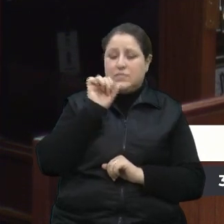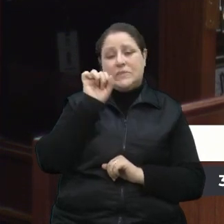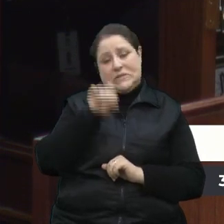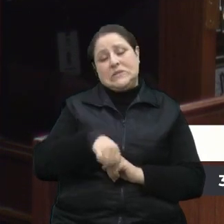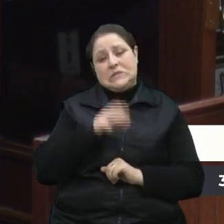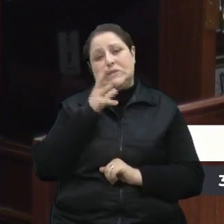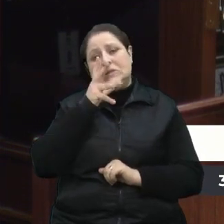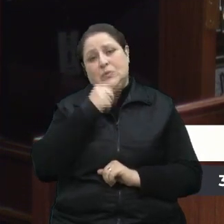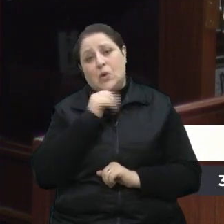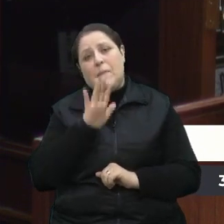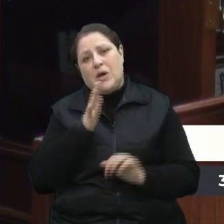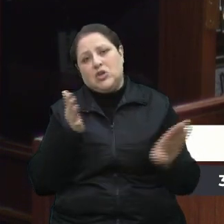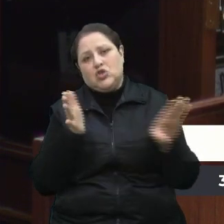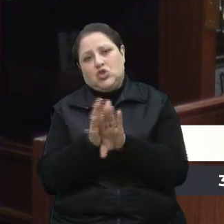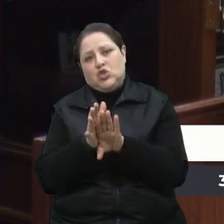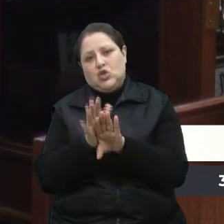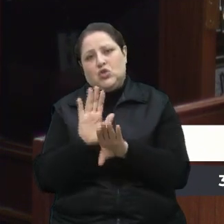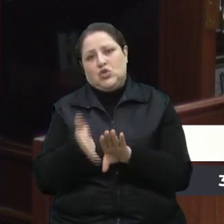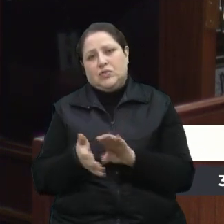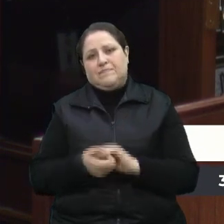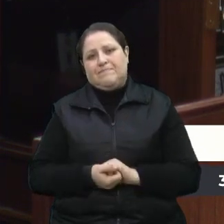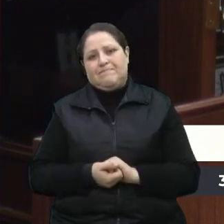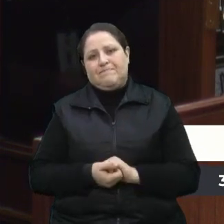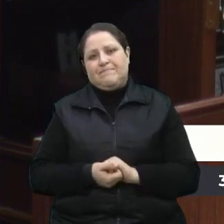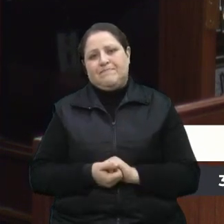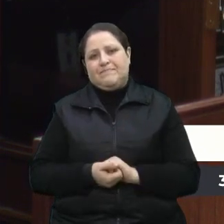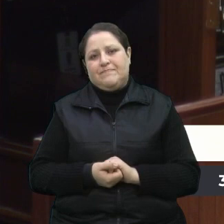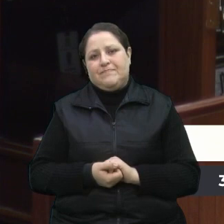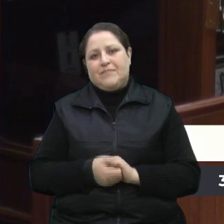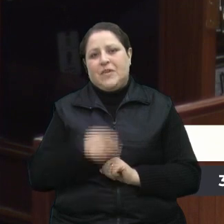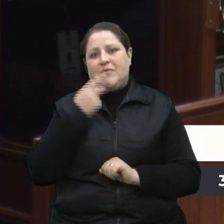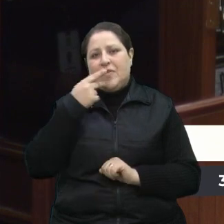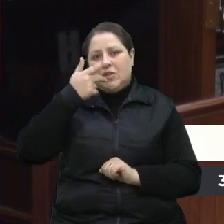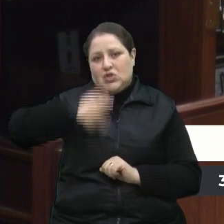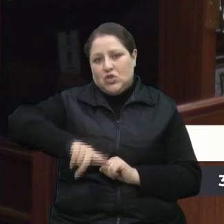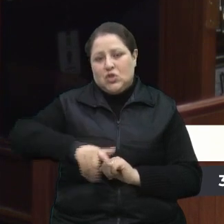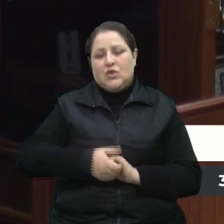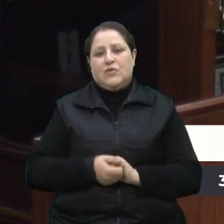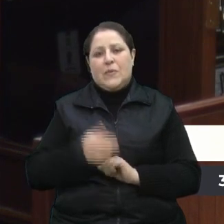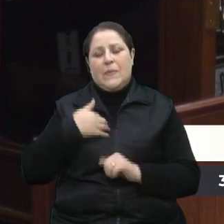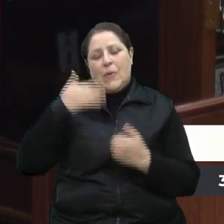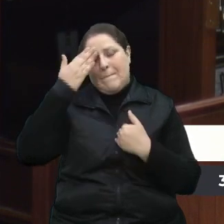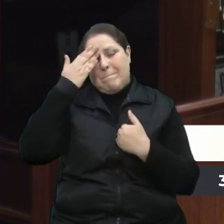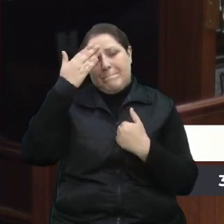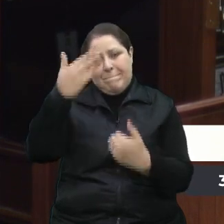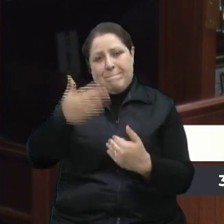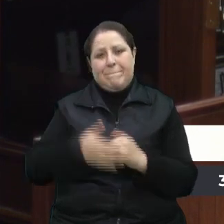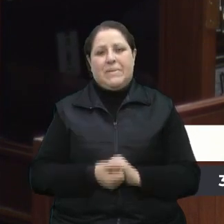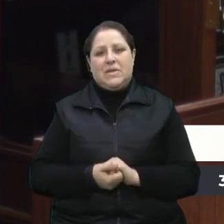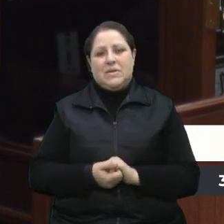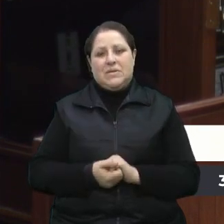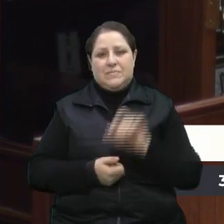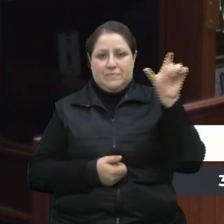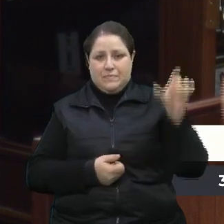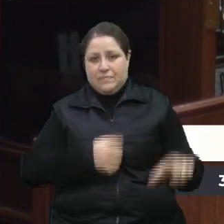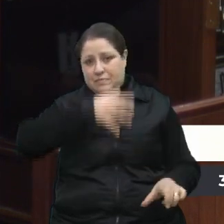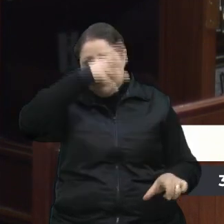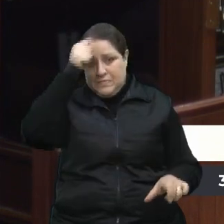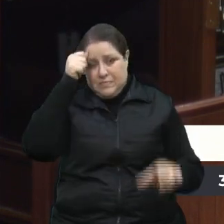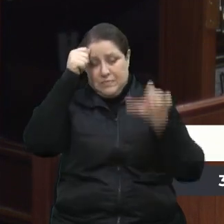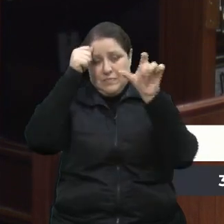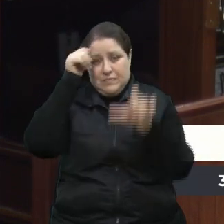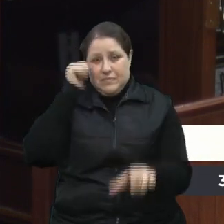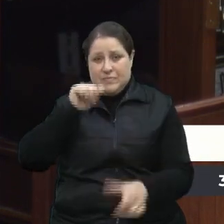mas veio então eu queria deixar aqui mais uma vez o meu agradecimento né ao prefeito a secretária